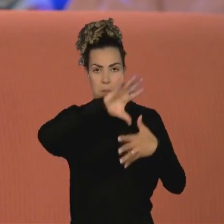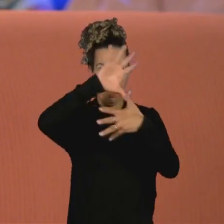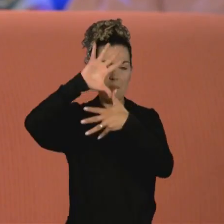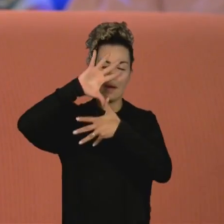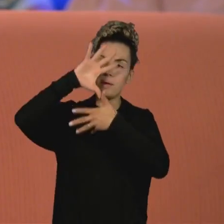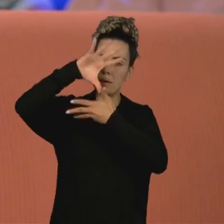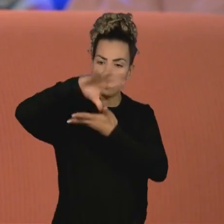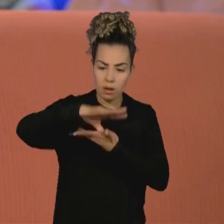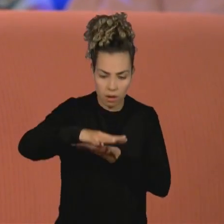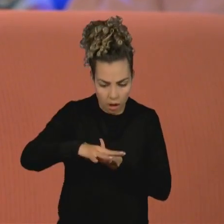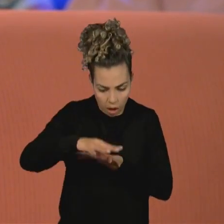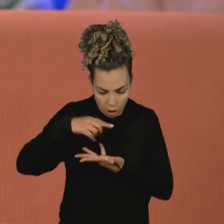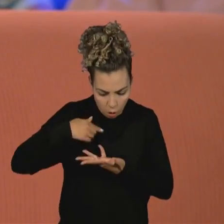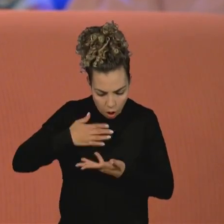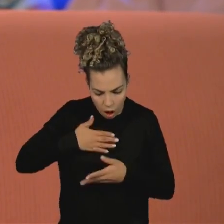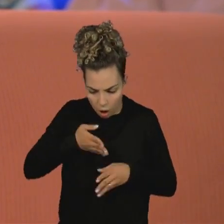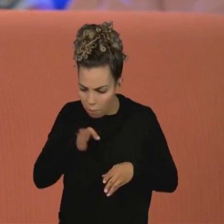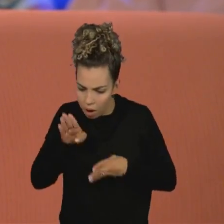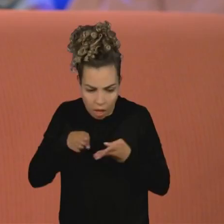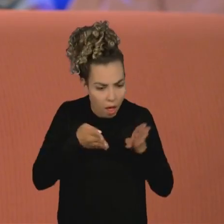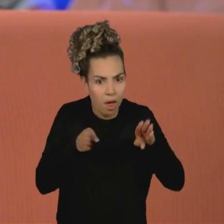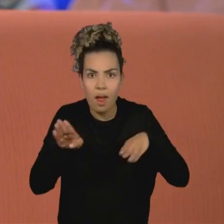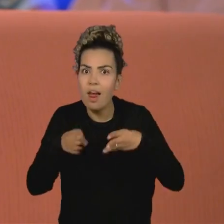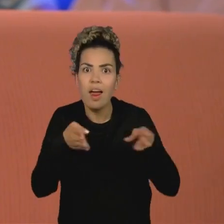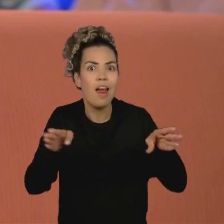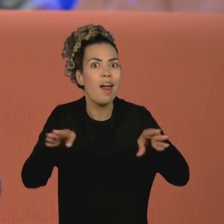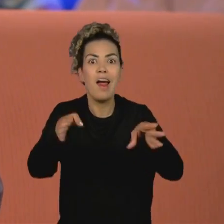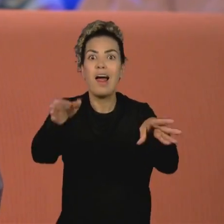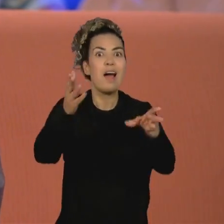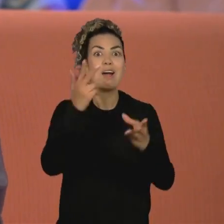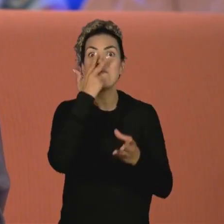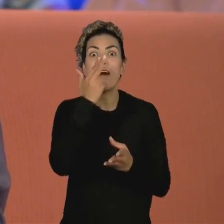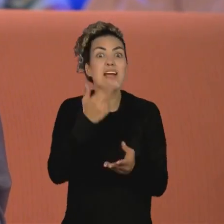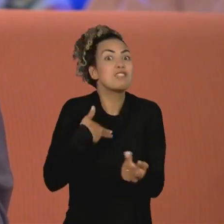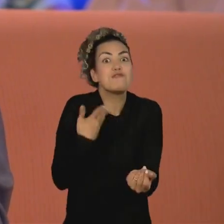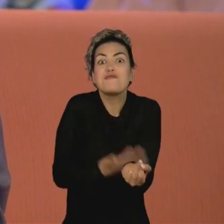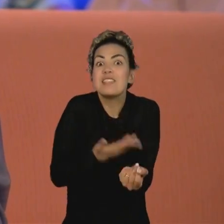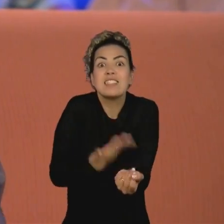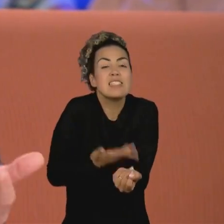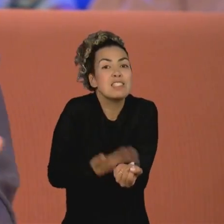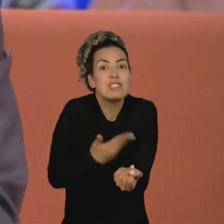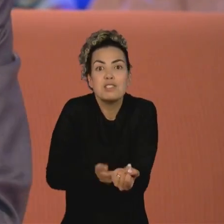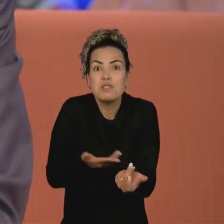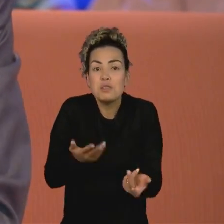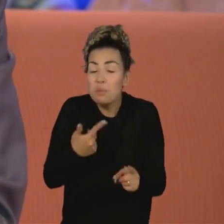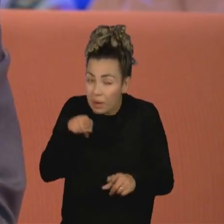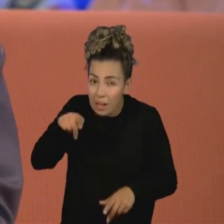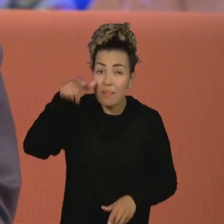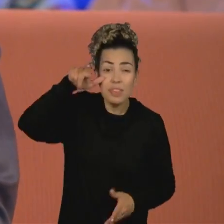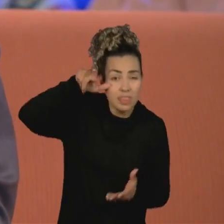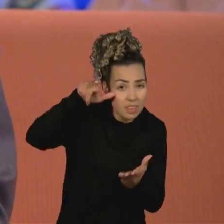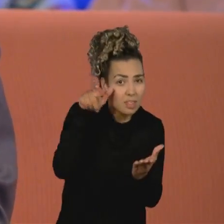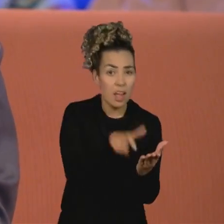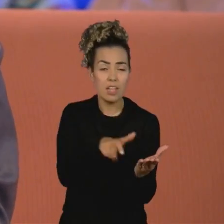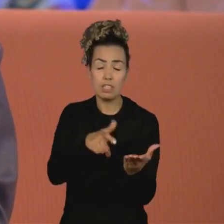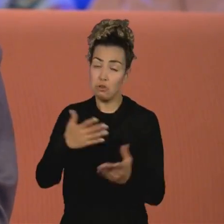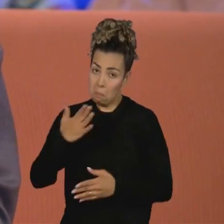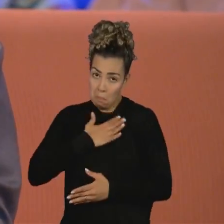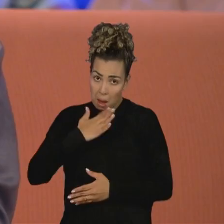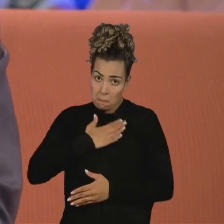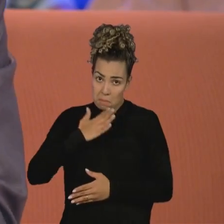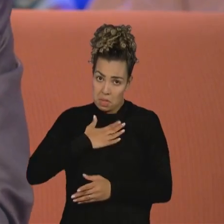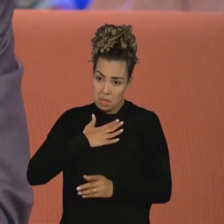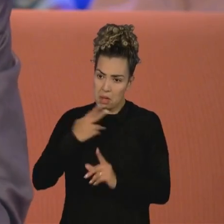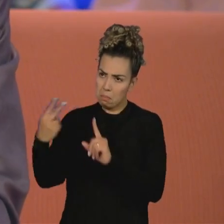que você gosta, é quase um vício mesmo, porque é muito interessante e na minha leitura, o grande leitor